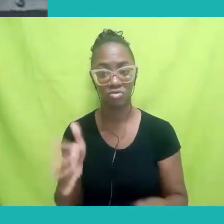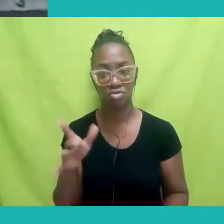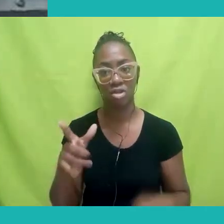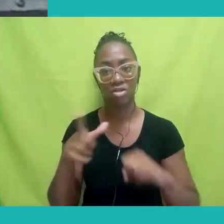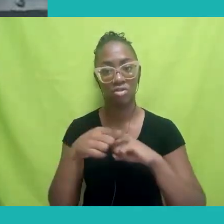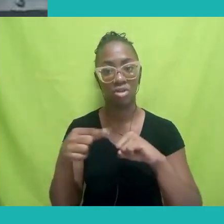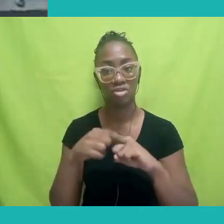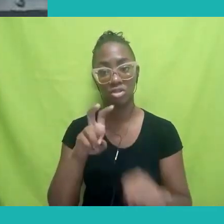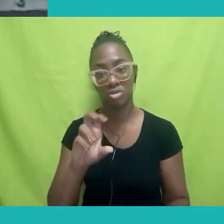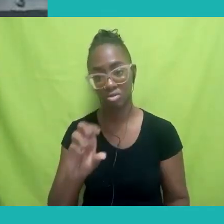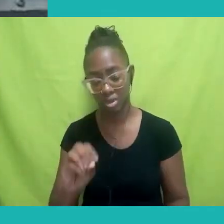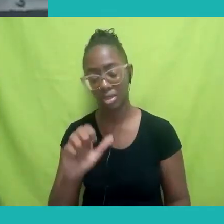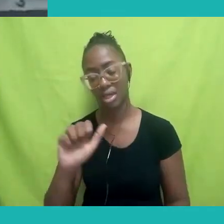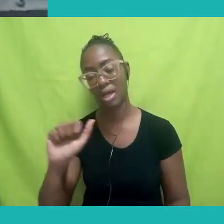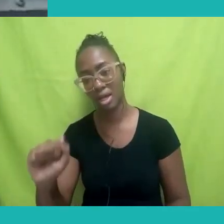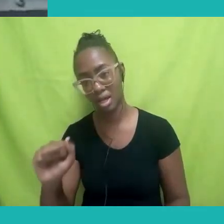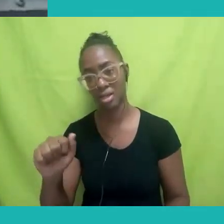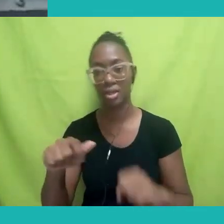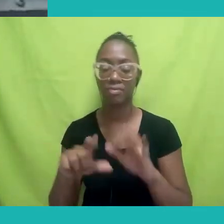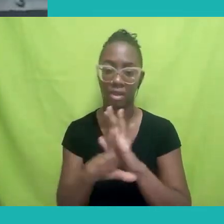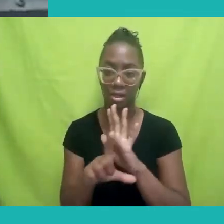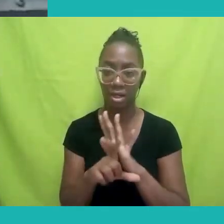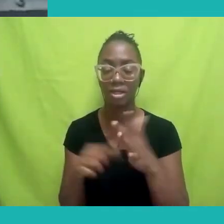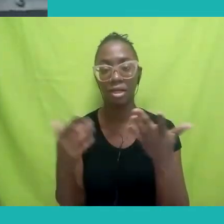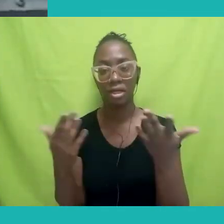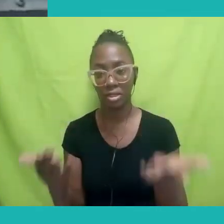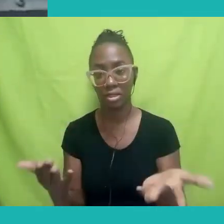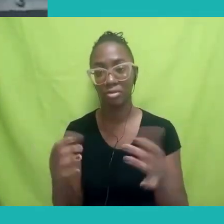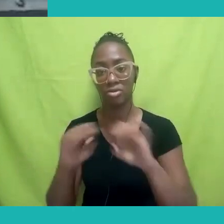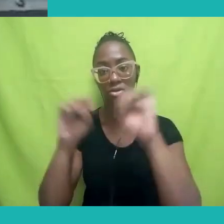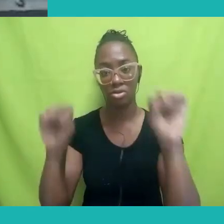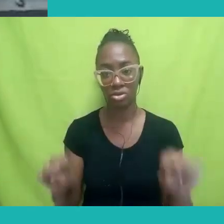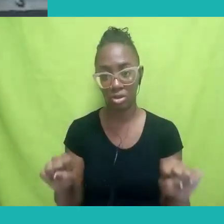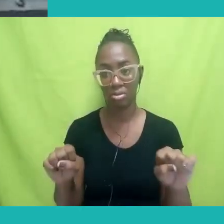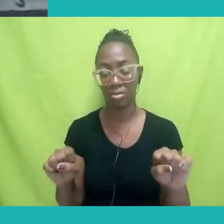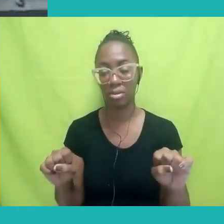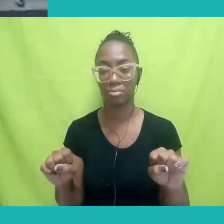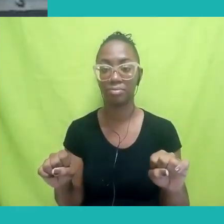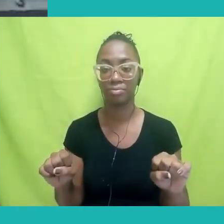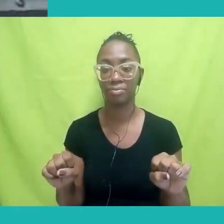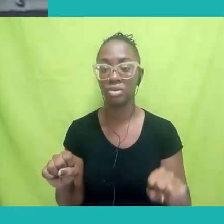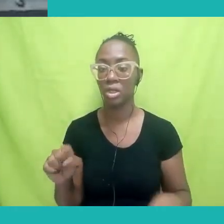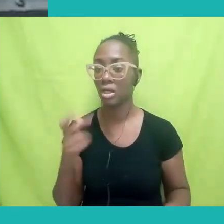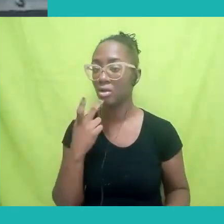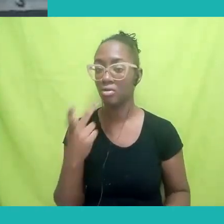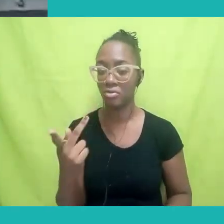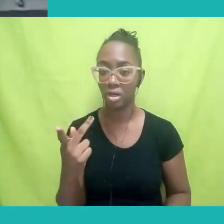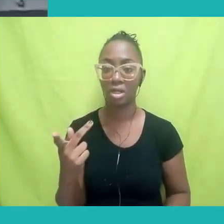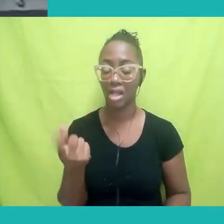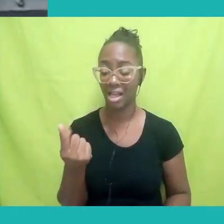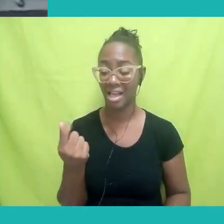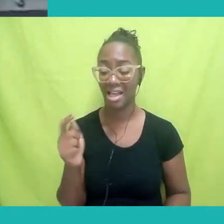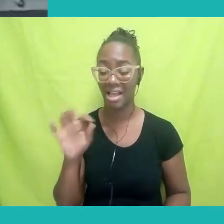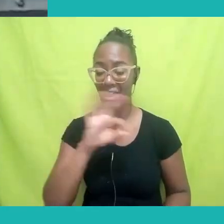50A da Lei 6.880, o sistema de proteção social das Forças Armadas ele abrange a remuneração,